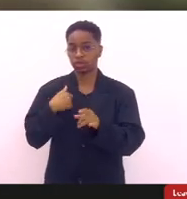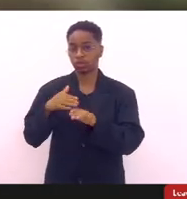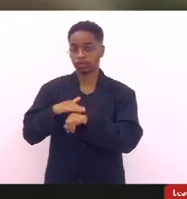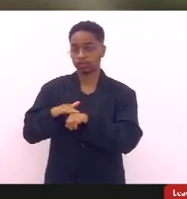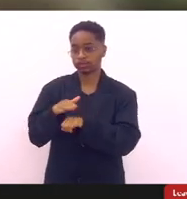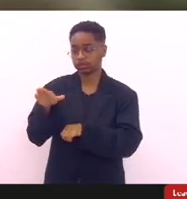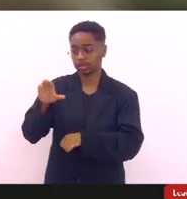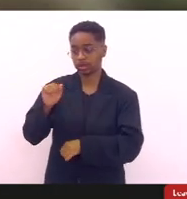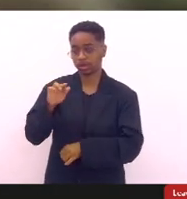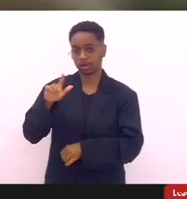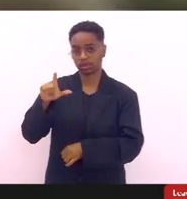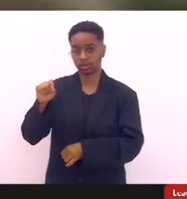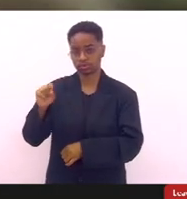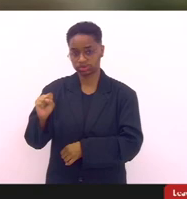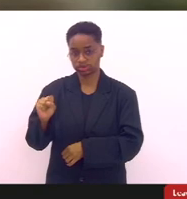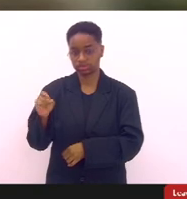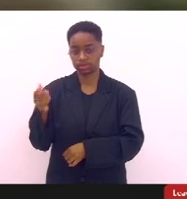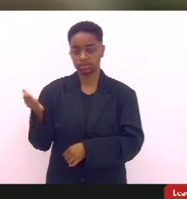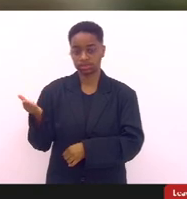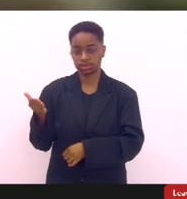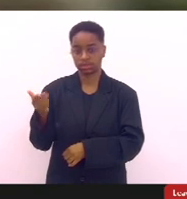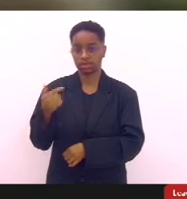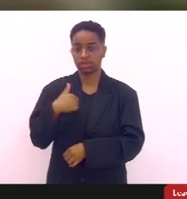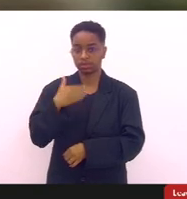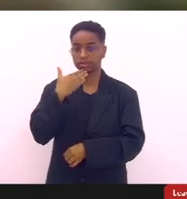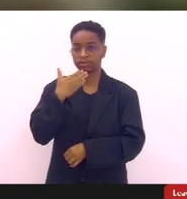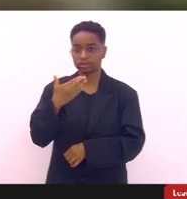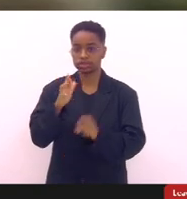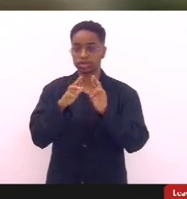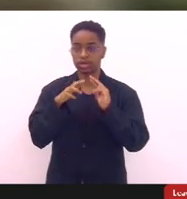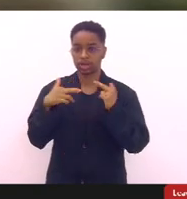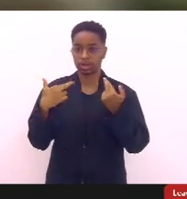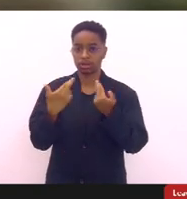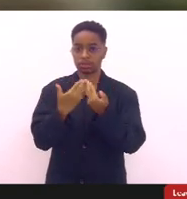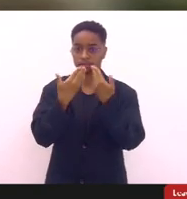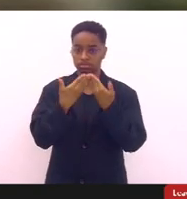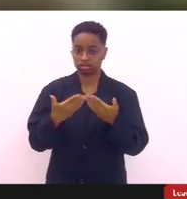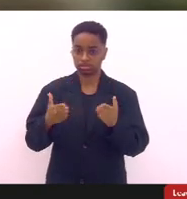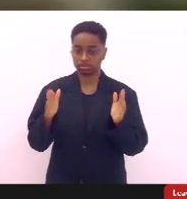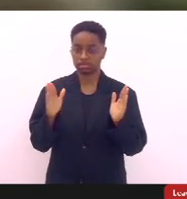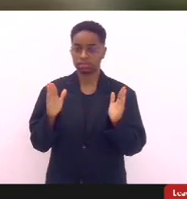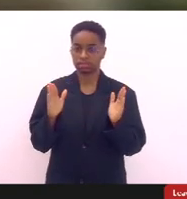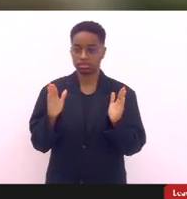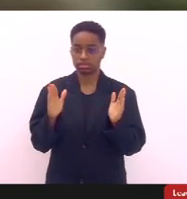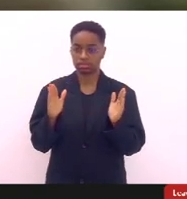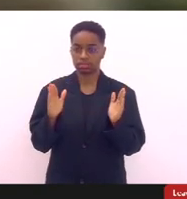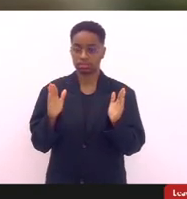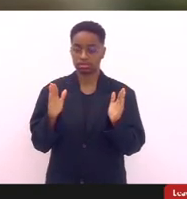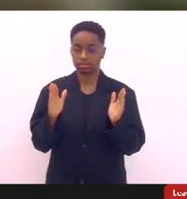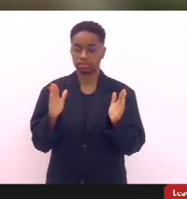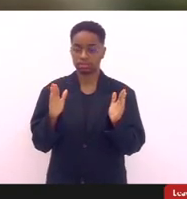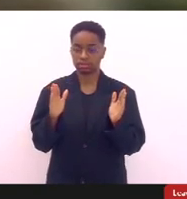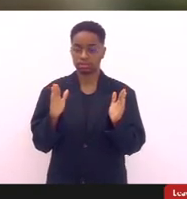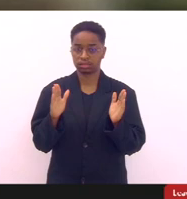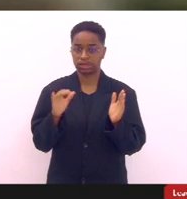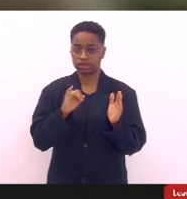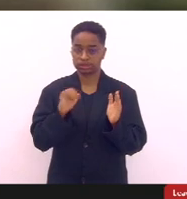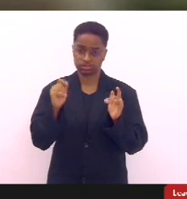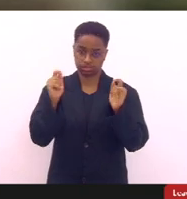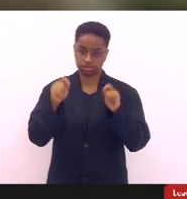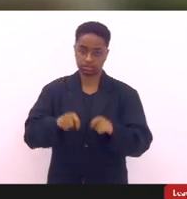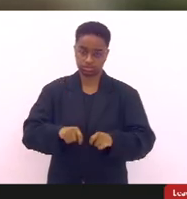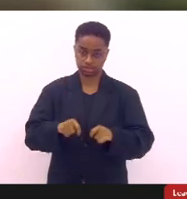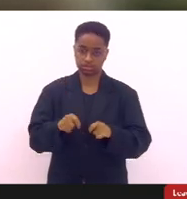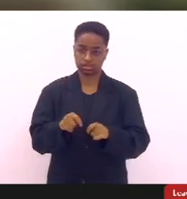Basile aqui em off, deputada, uma audiência consigo quando for possível, que a gente